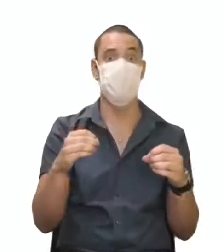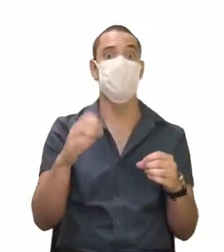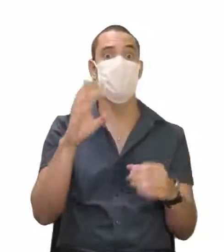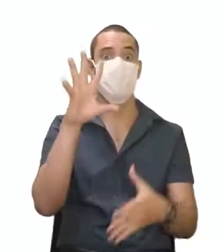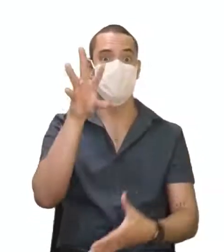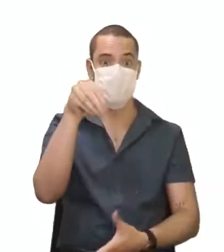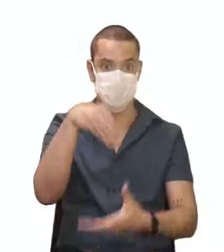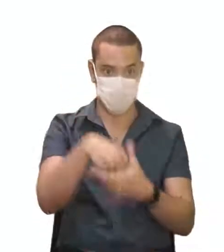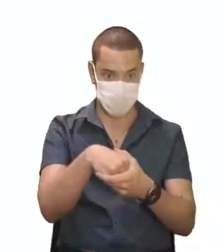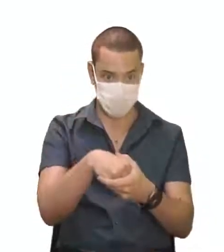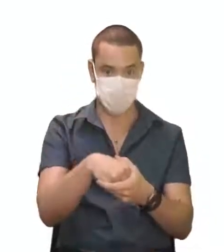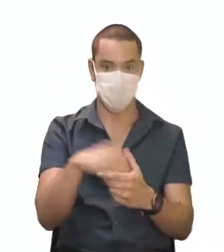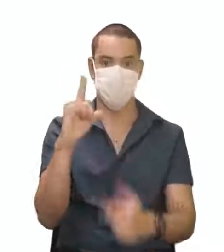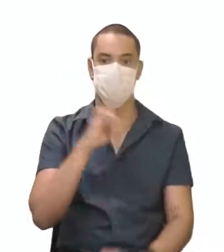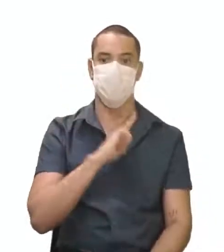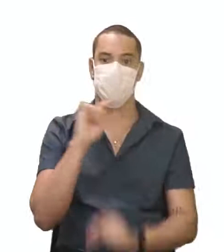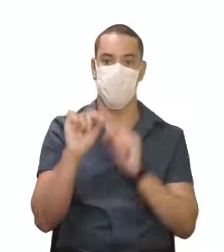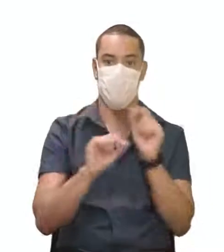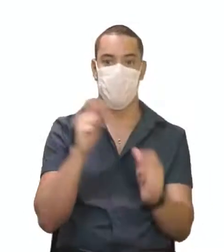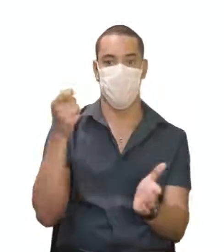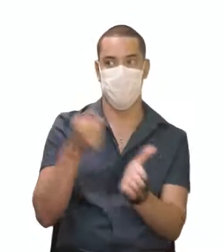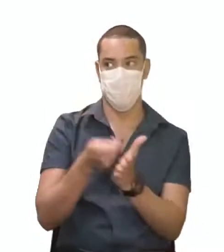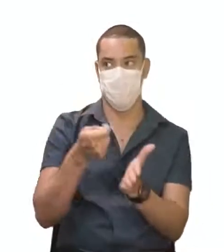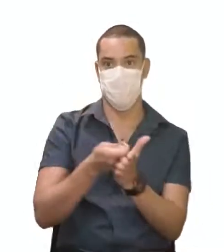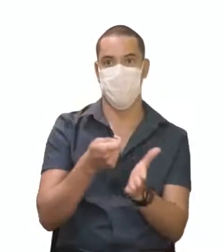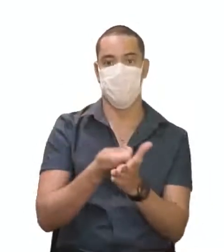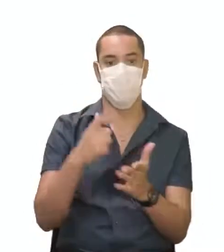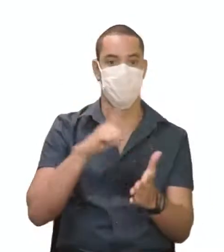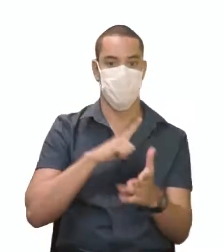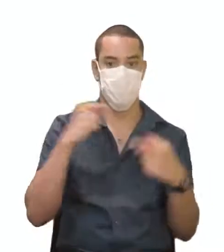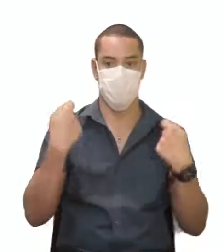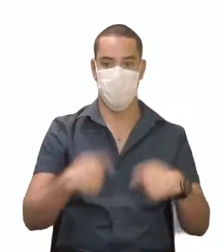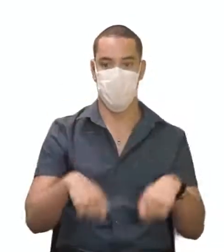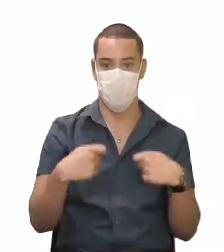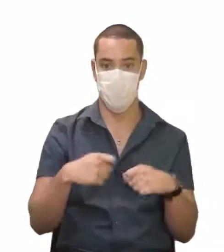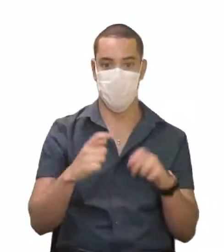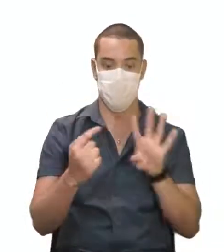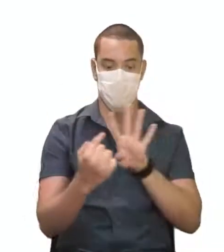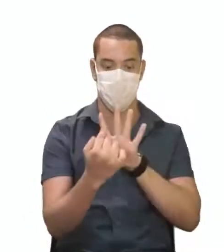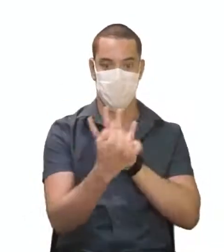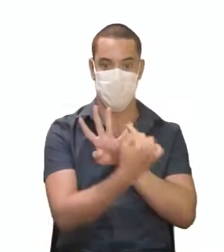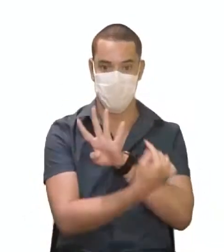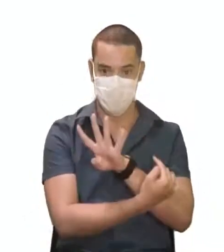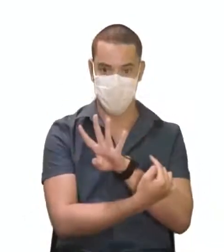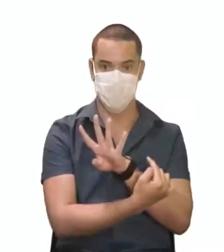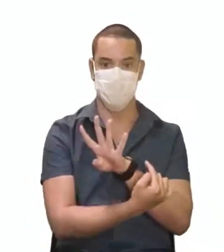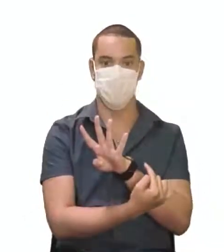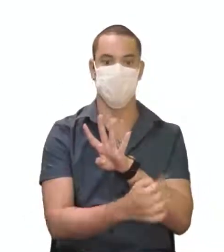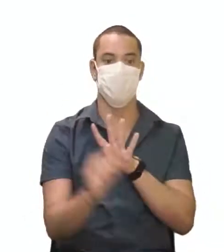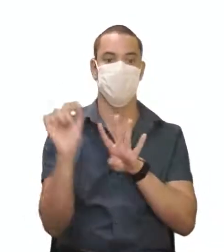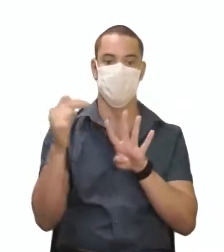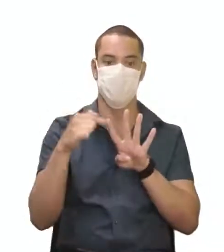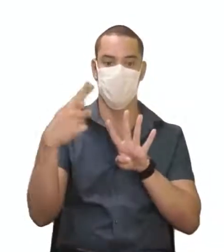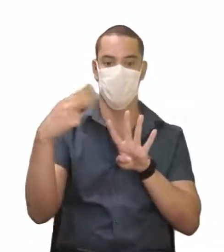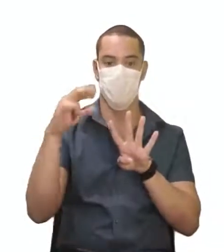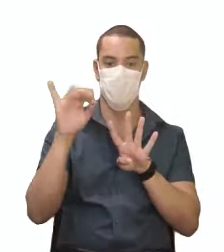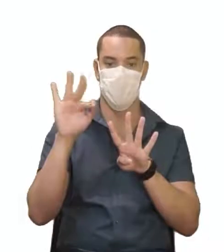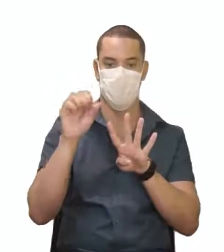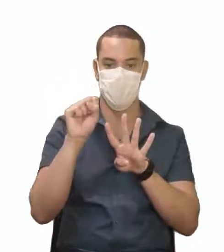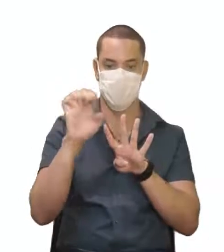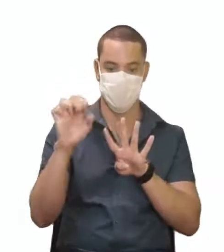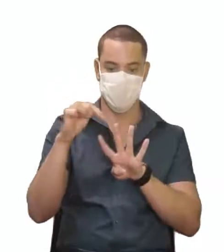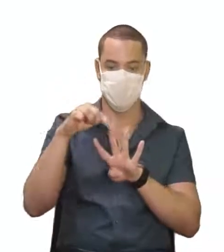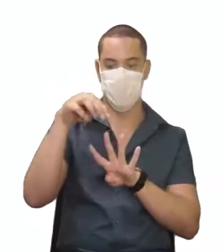nessa divisão, eu obrigatoriamente tenho essas 4 fases. A prófase,